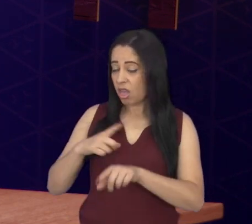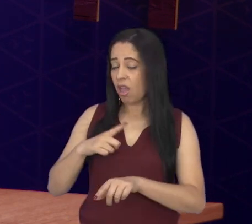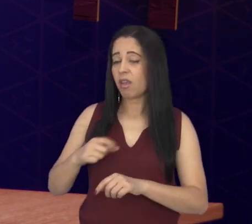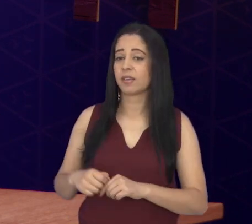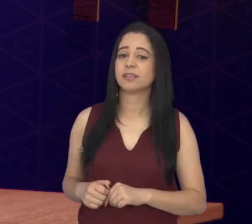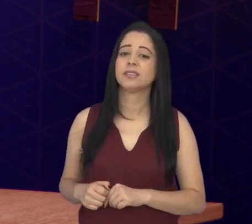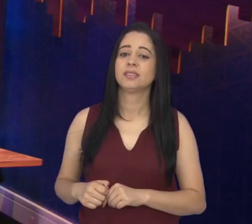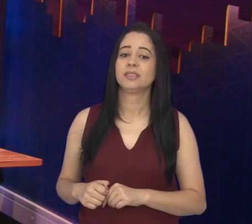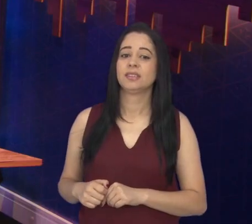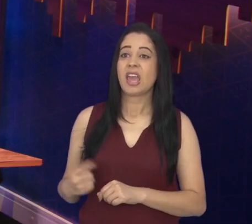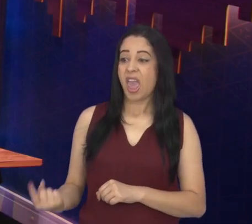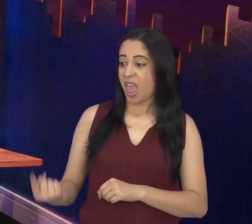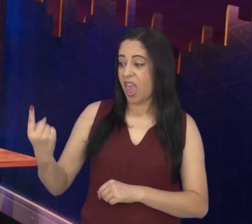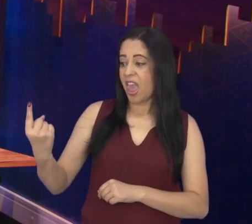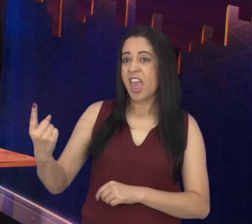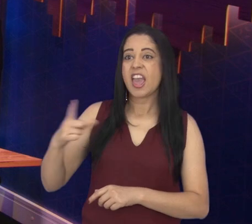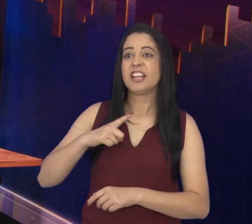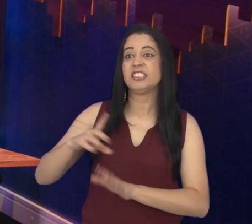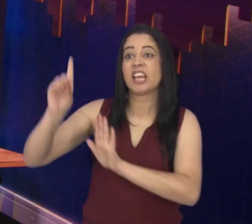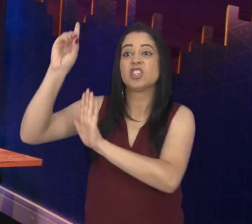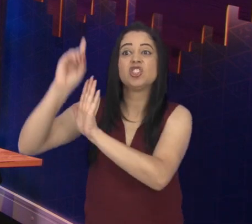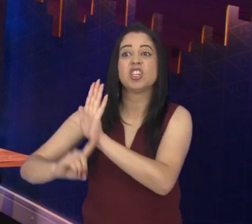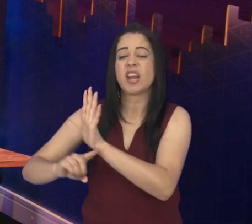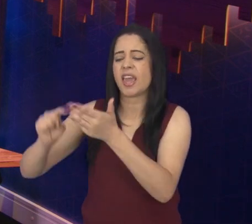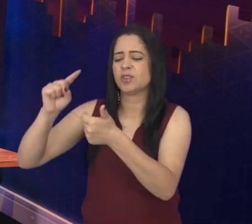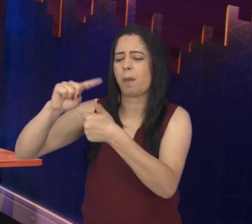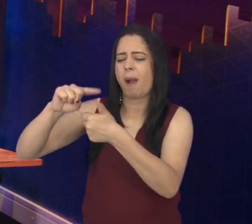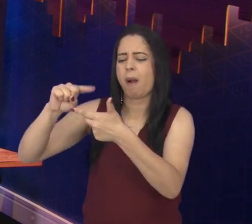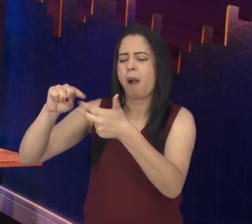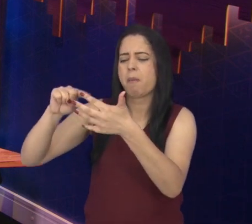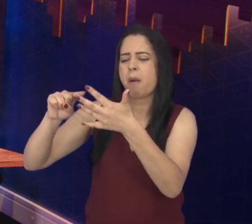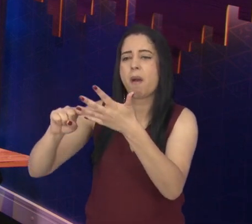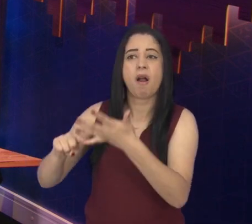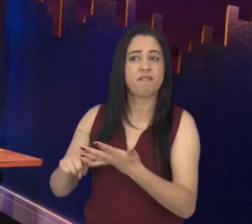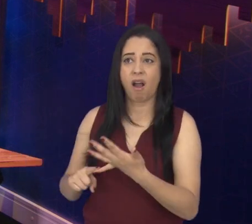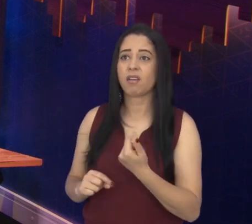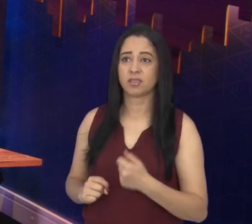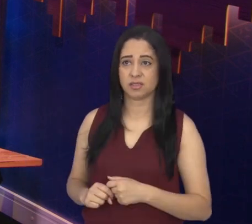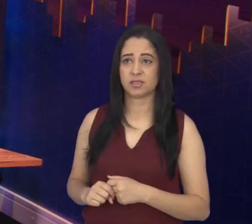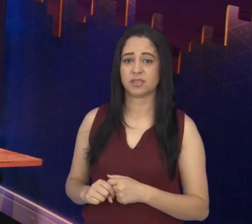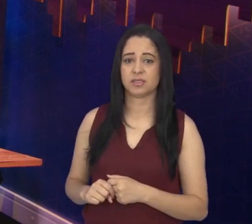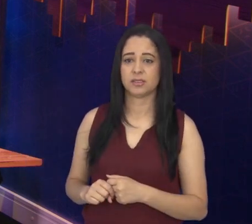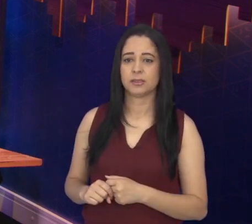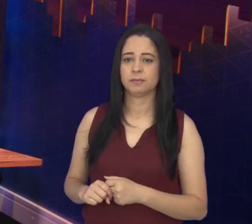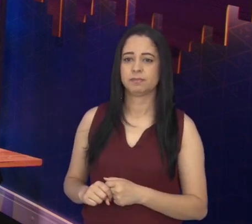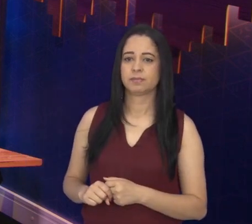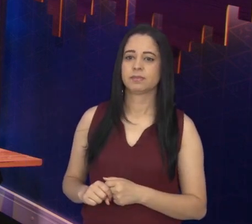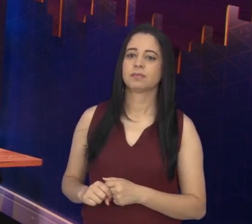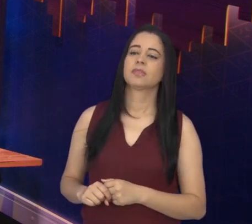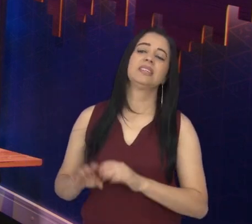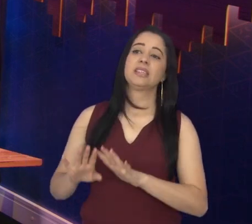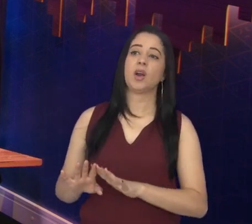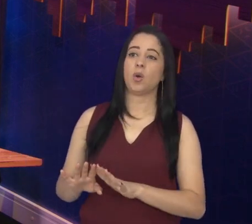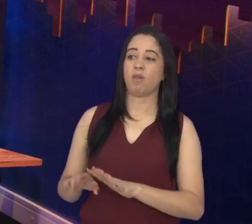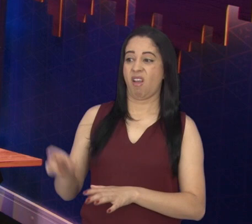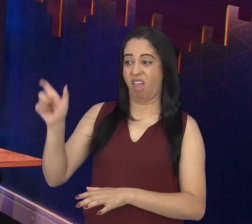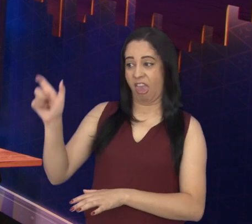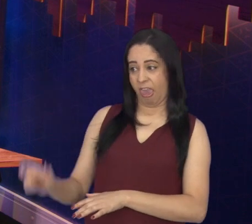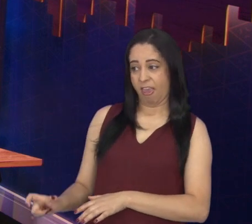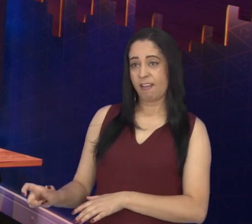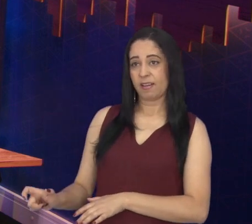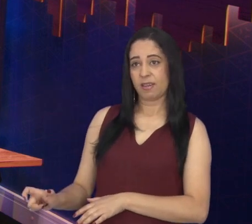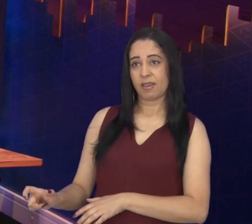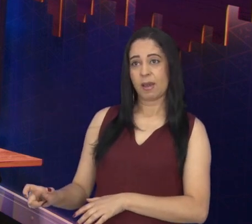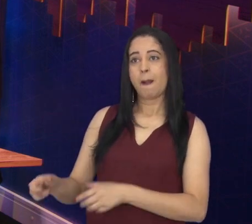Ele Exatamente. Tem muita coisa na mão dele, ele tem muitos direitos e ele tem muitas possibilidades. Se não for